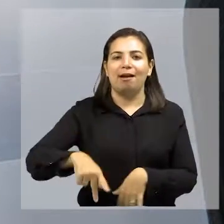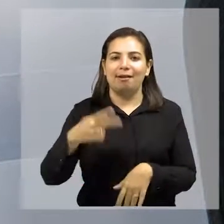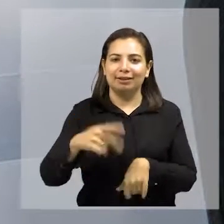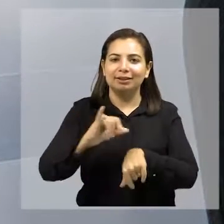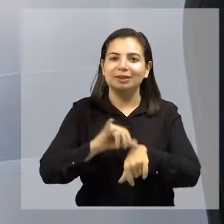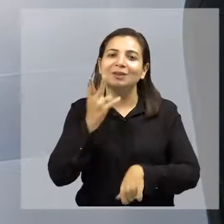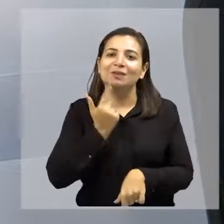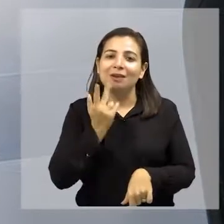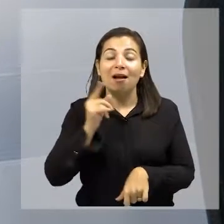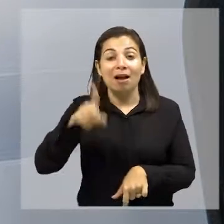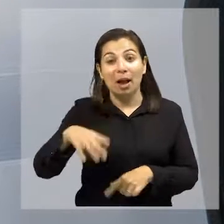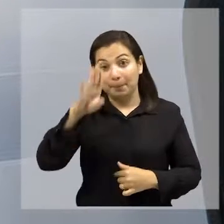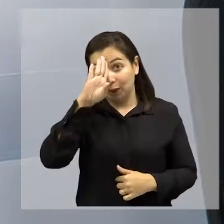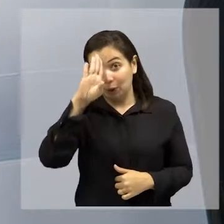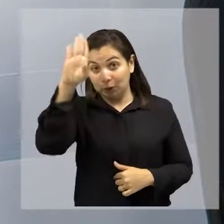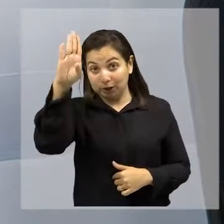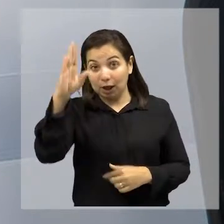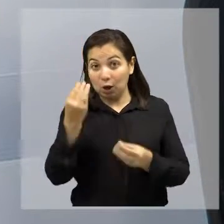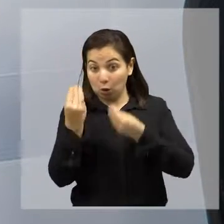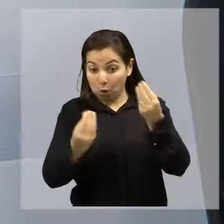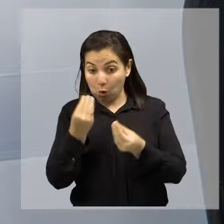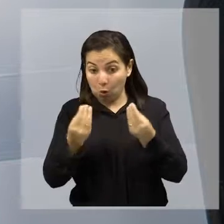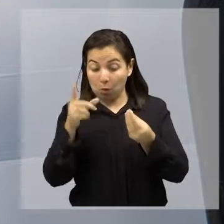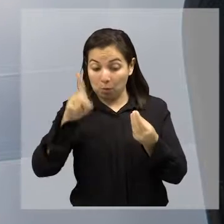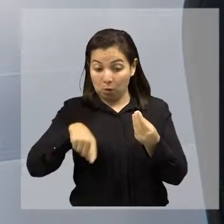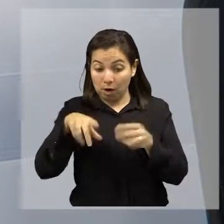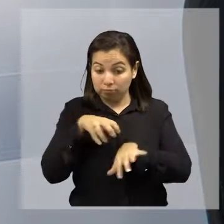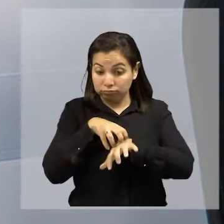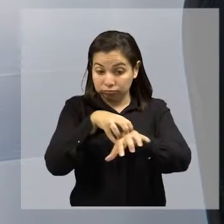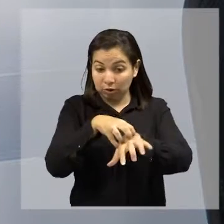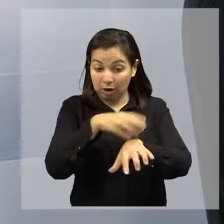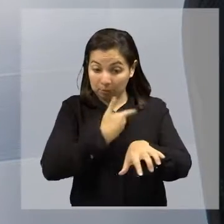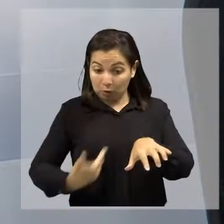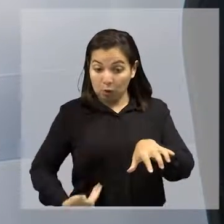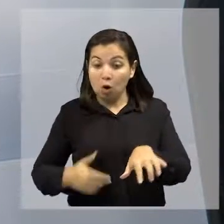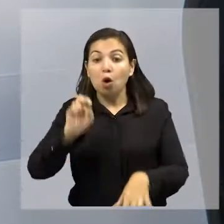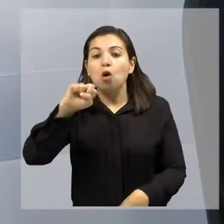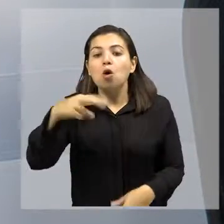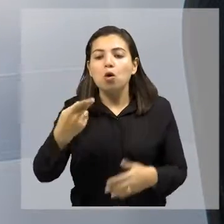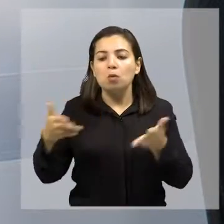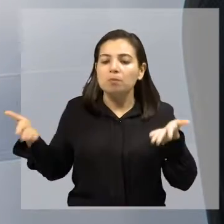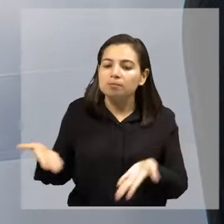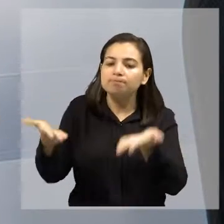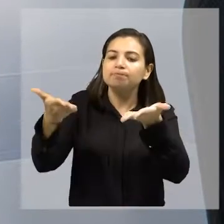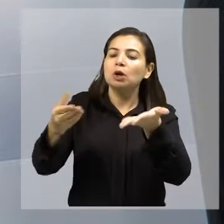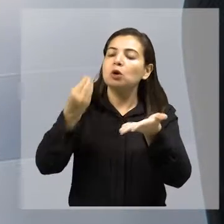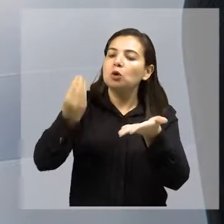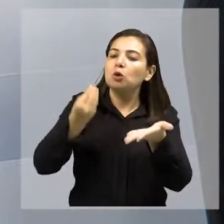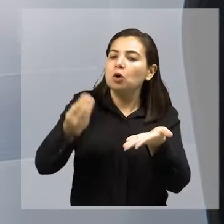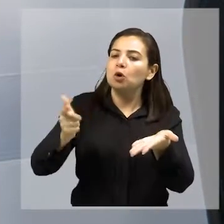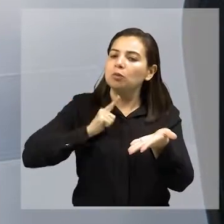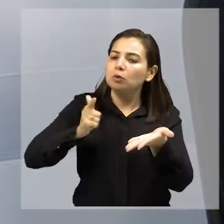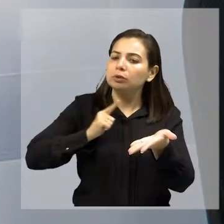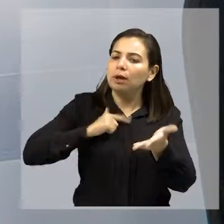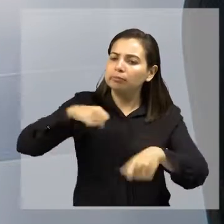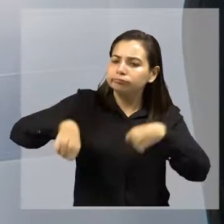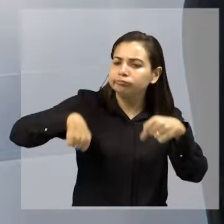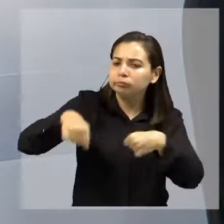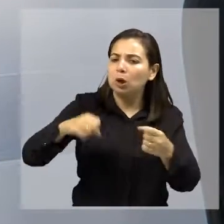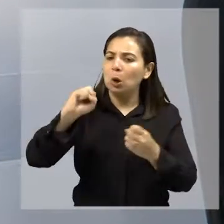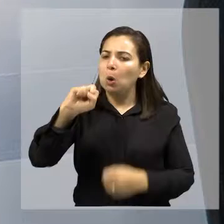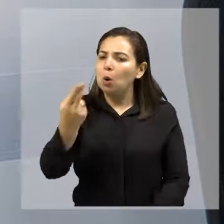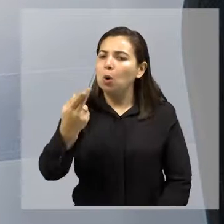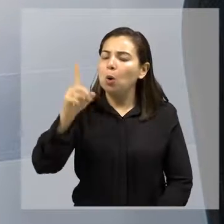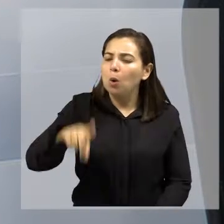seja através da prioridade ao transporte público, seja através do incentivo à mobilidade ativa, à mobilidade